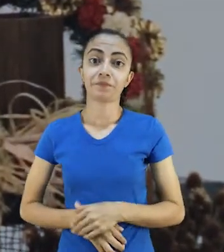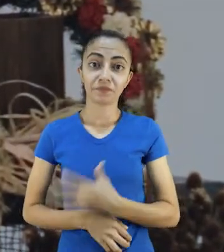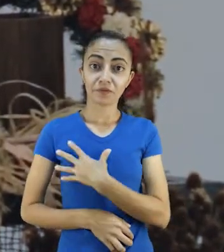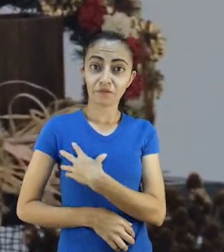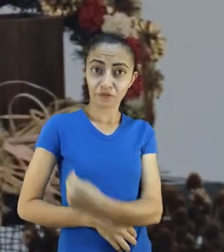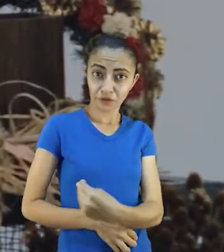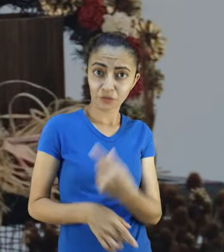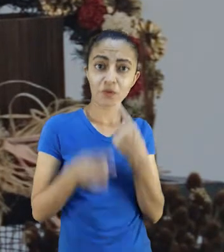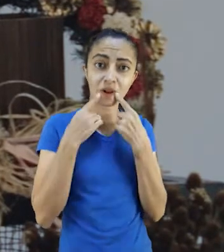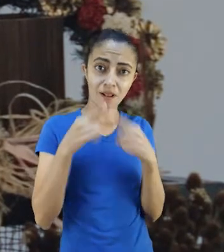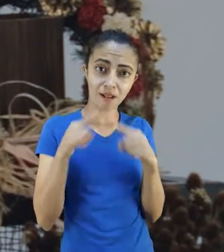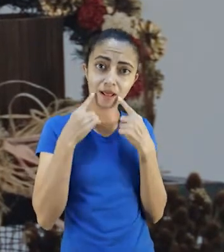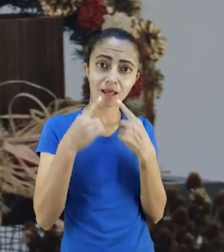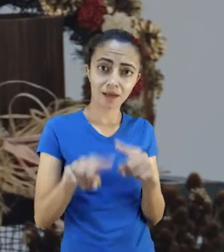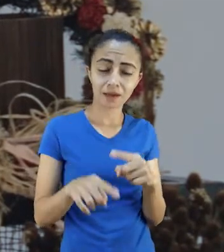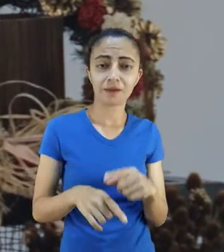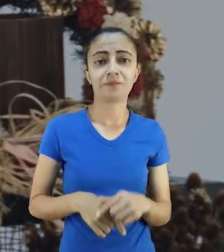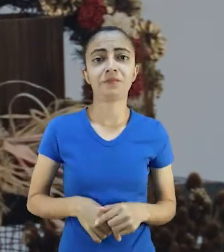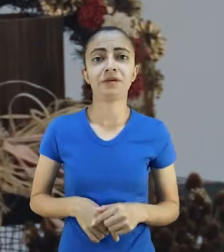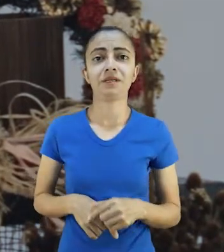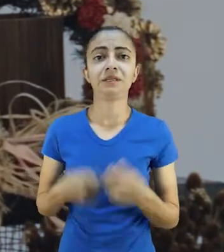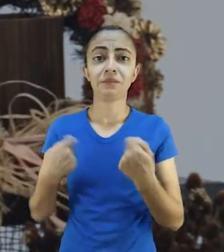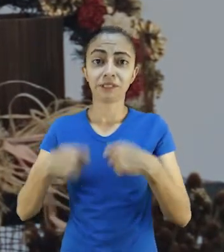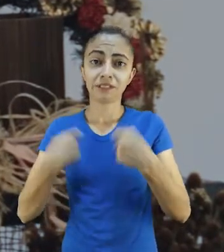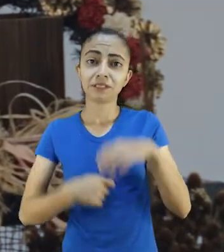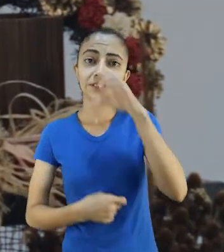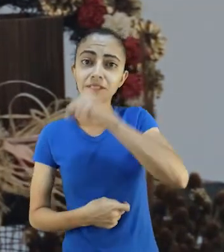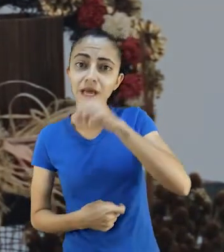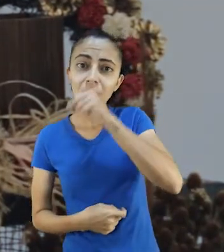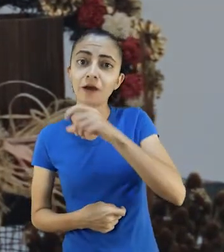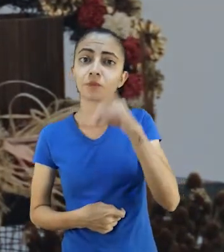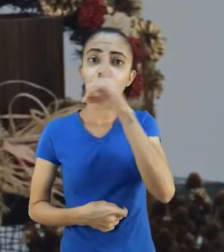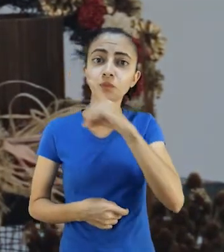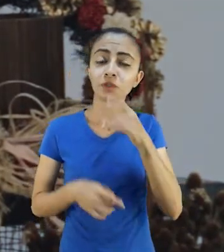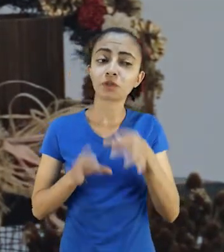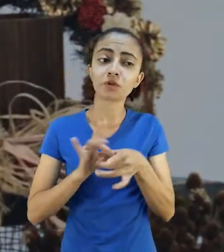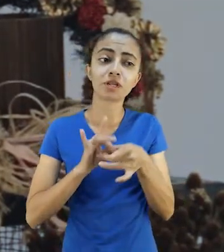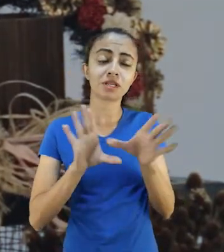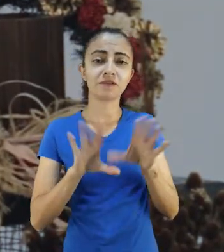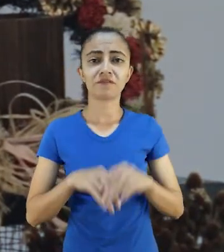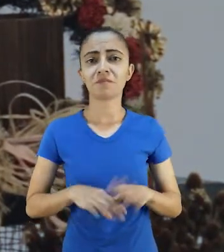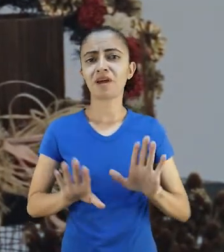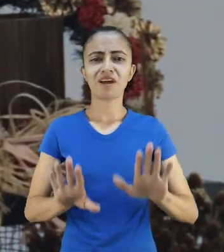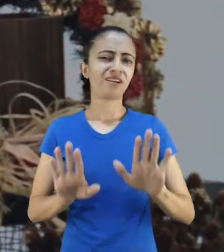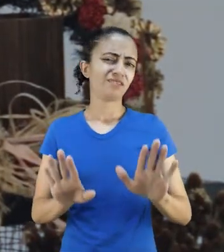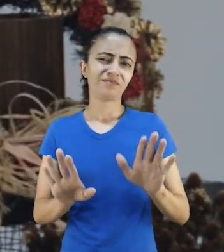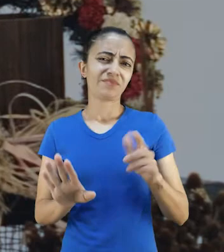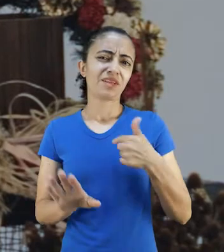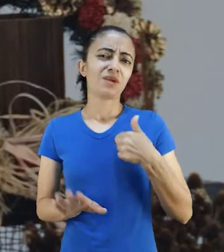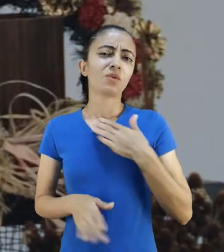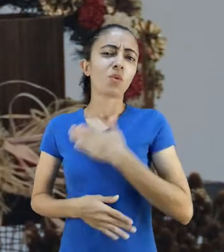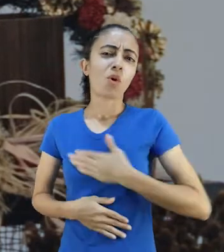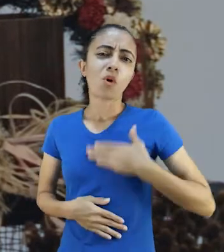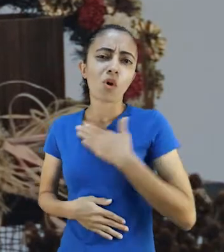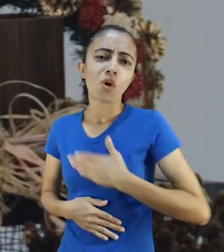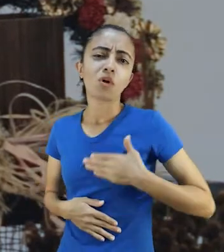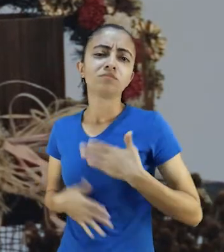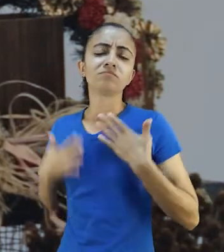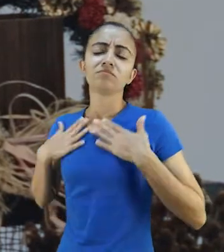mas eu me sinto bem. Minha calma, eu sou muito nervosa. Então, é o meu